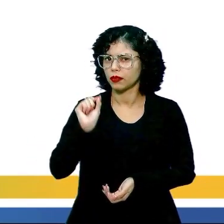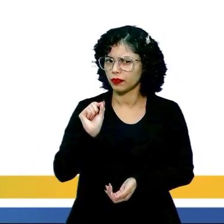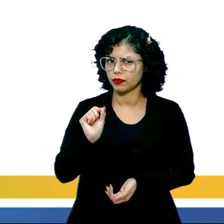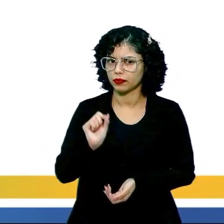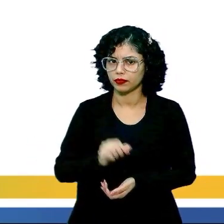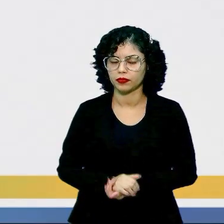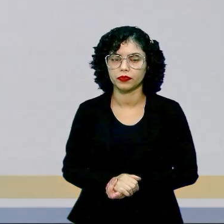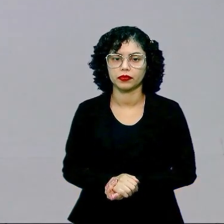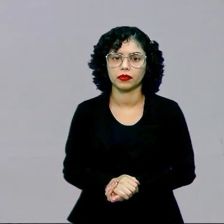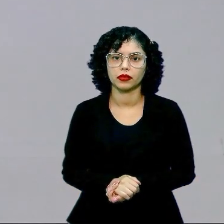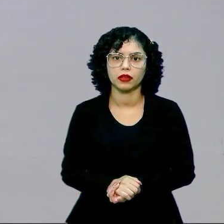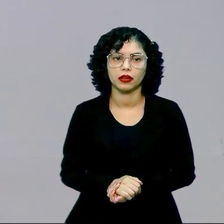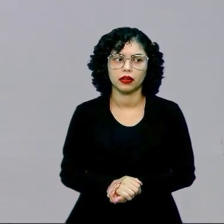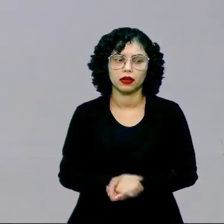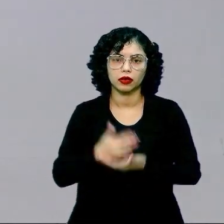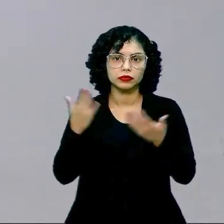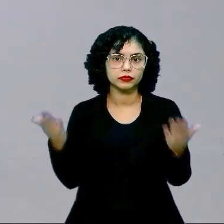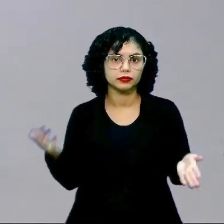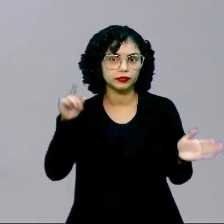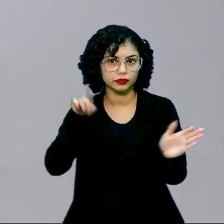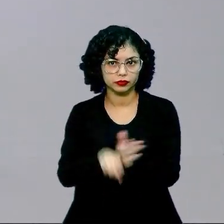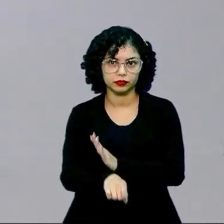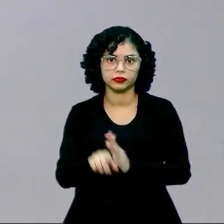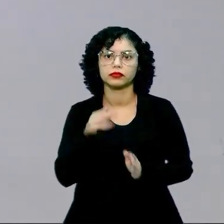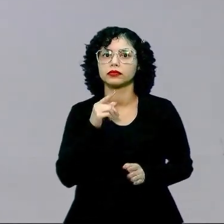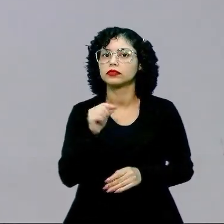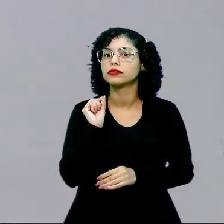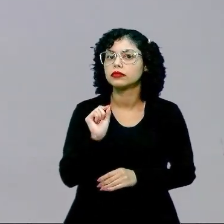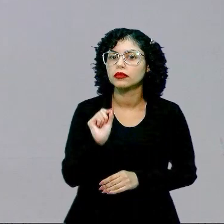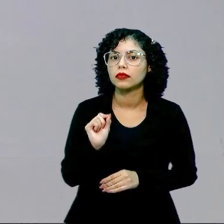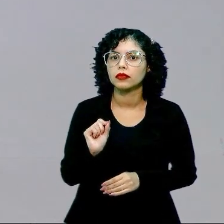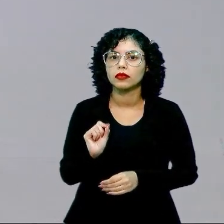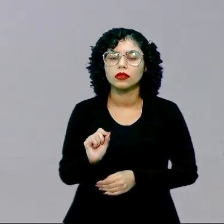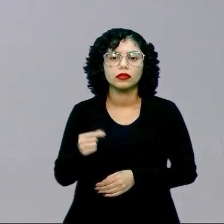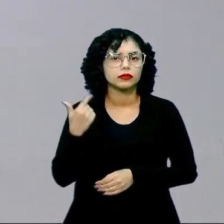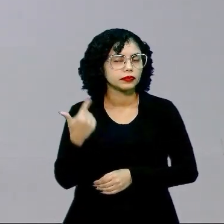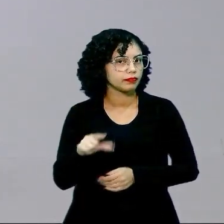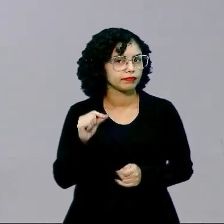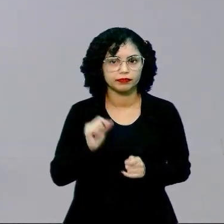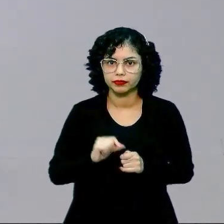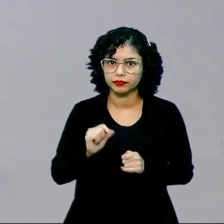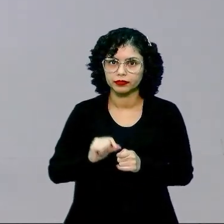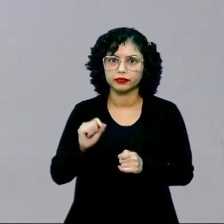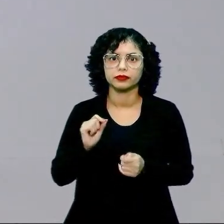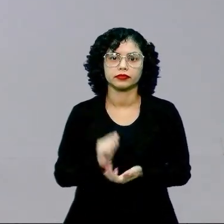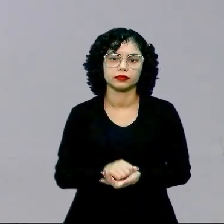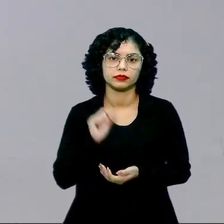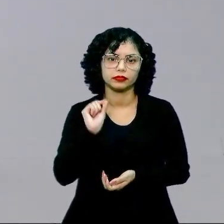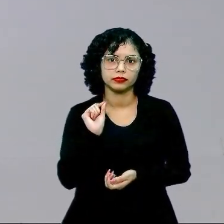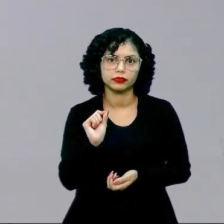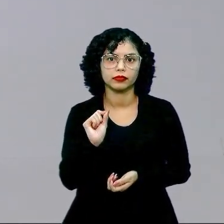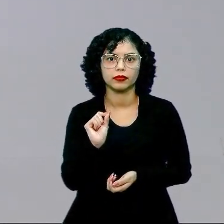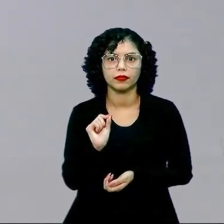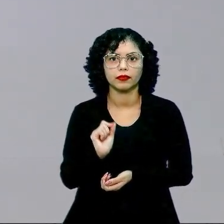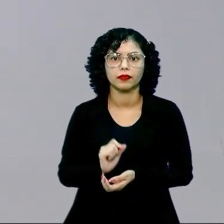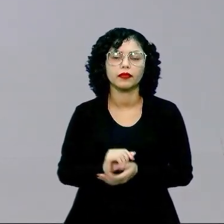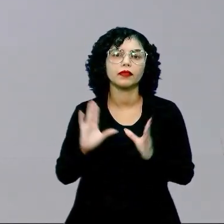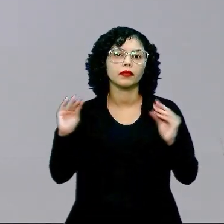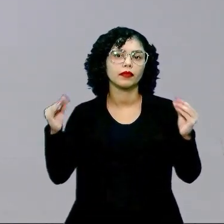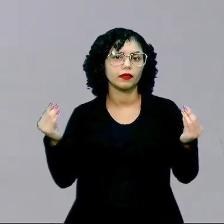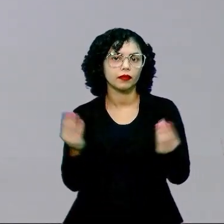mamona é A. Então essa questão aqui ela está te perguntando o que é que faz com que